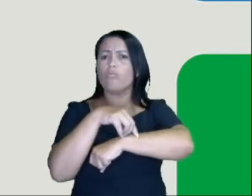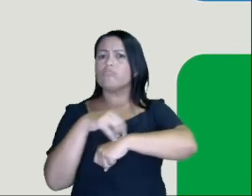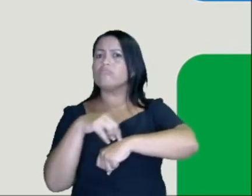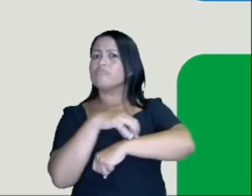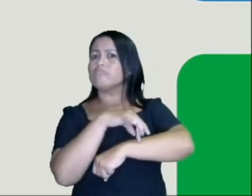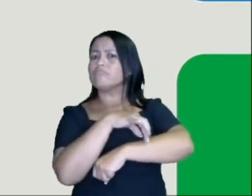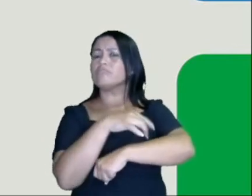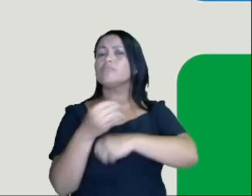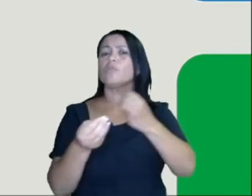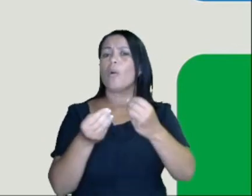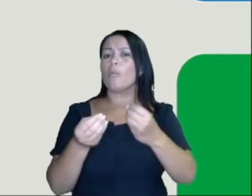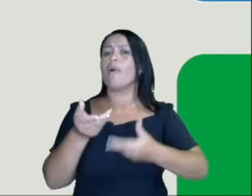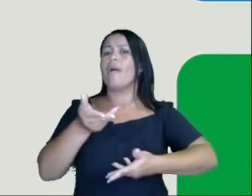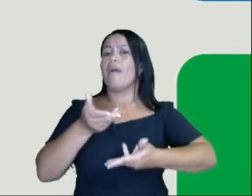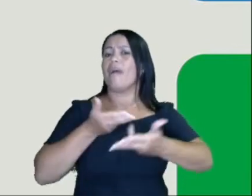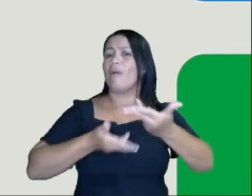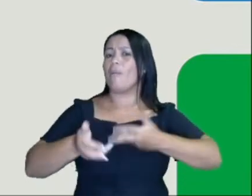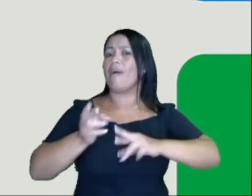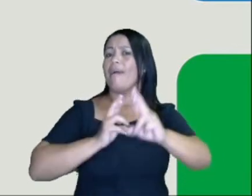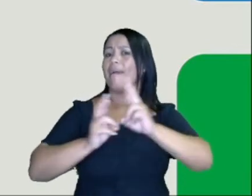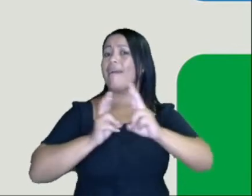portanto, é uma relação de